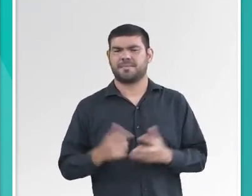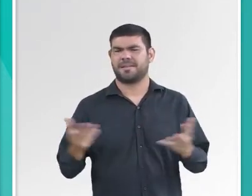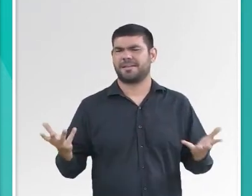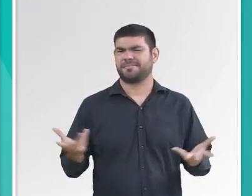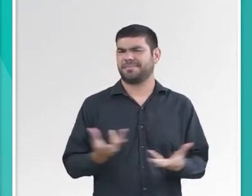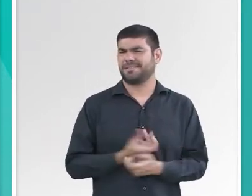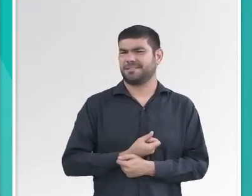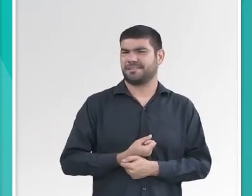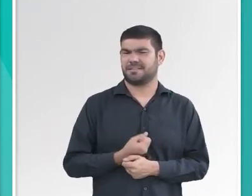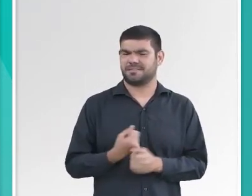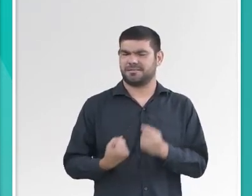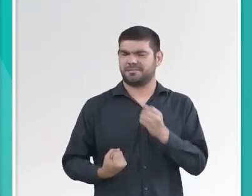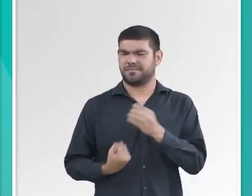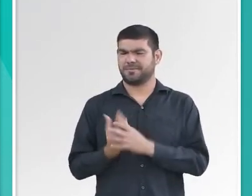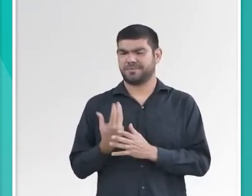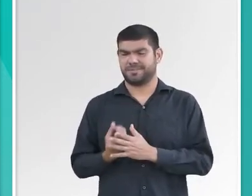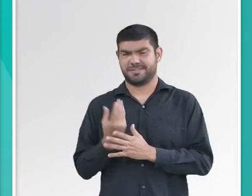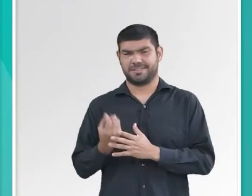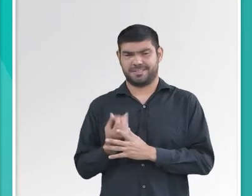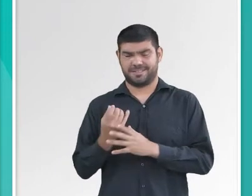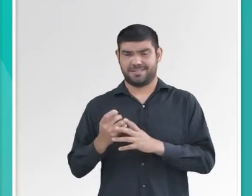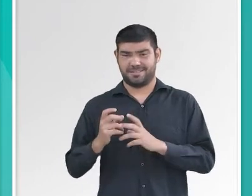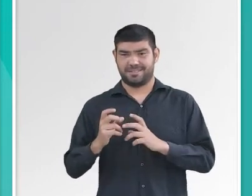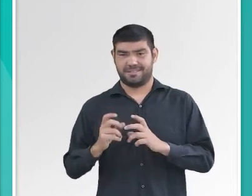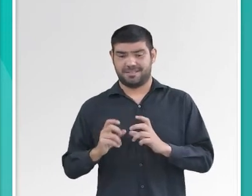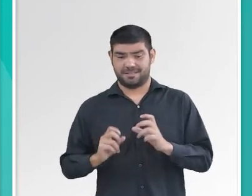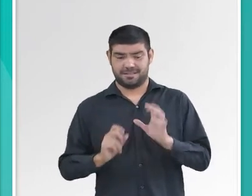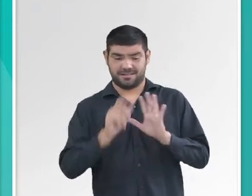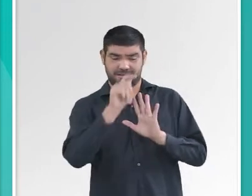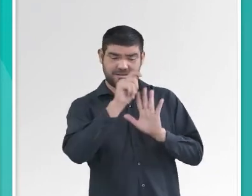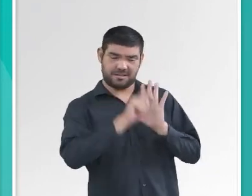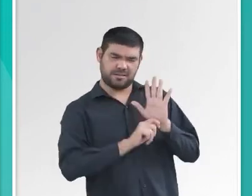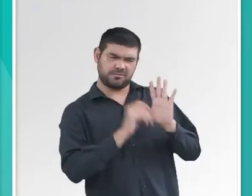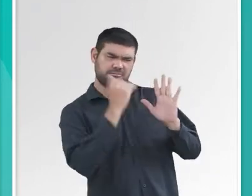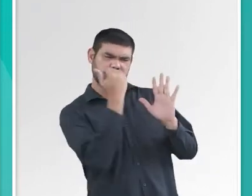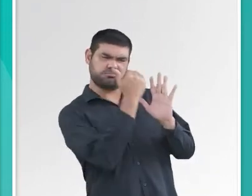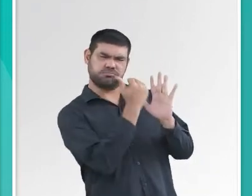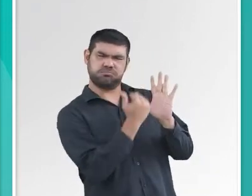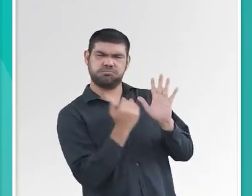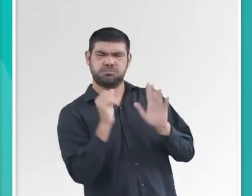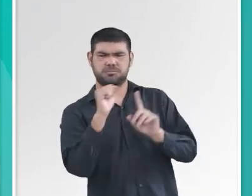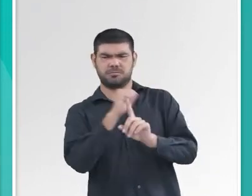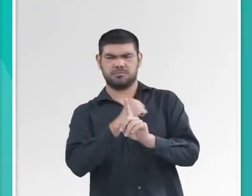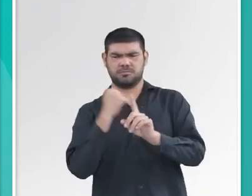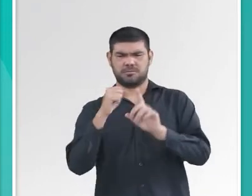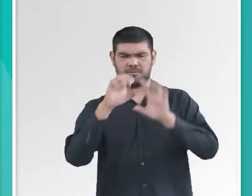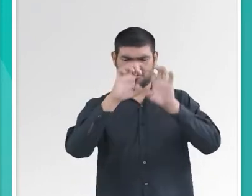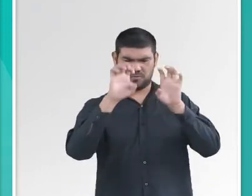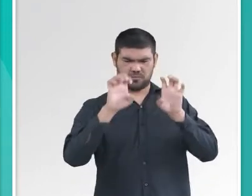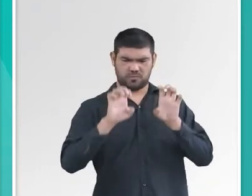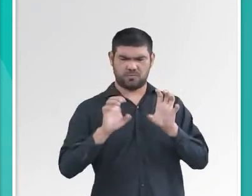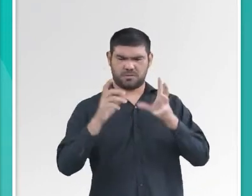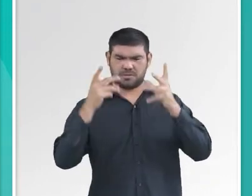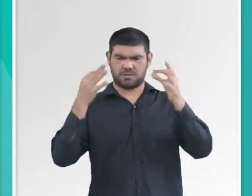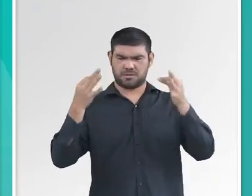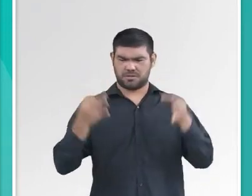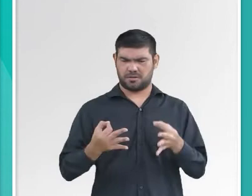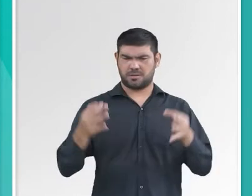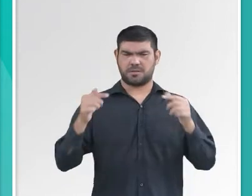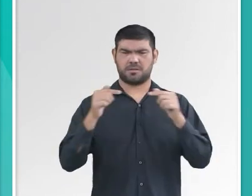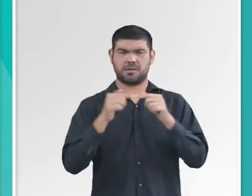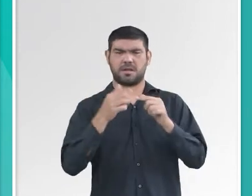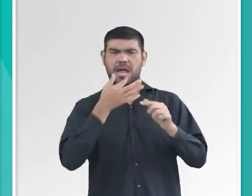Habilidade, produzir textos segundo os parâmetros textuais e sociais que caracterizam uma resenha